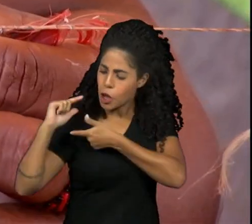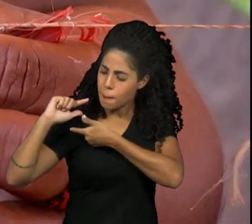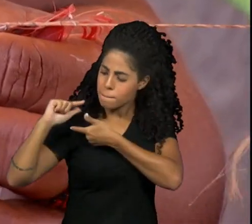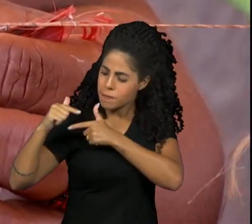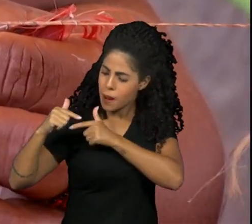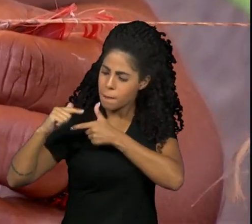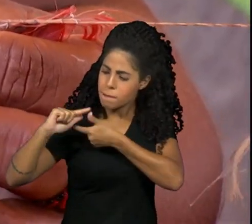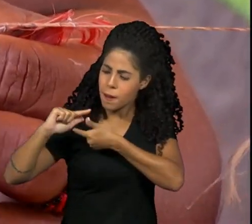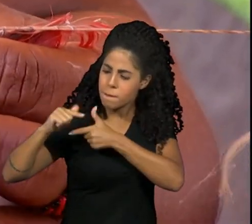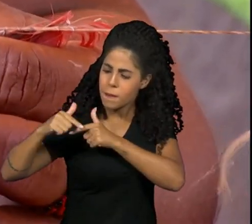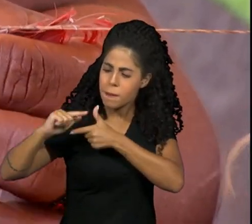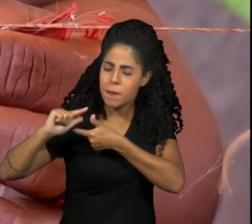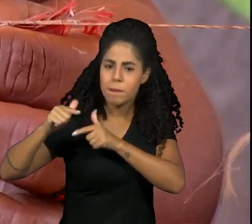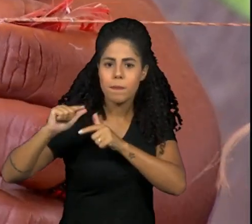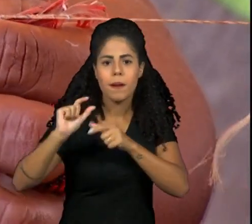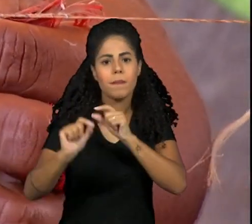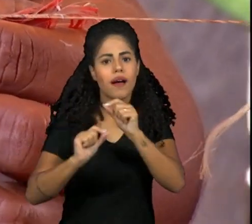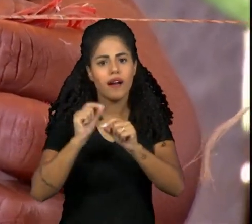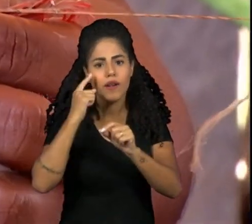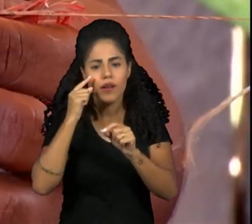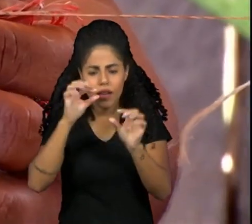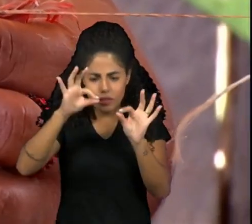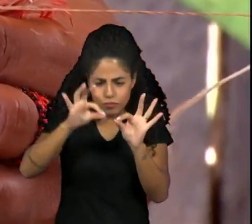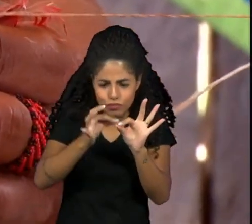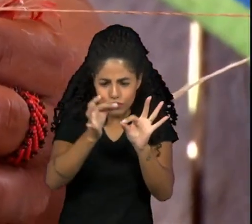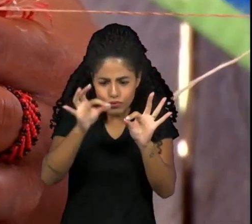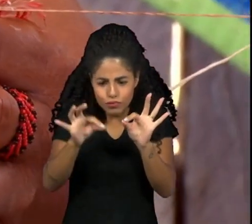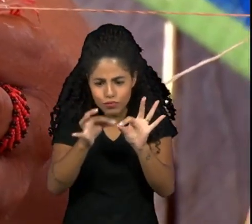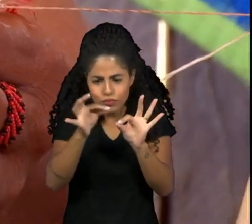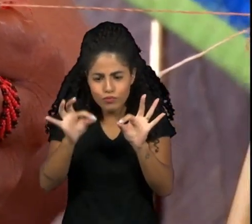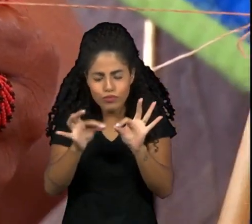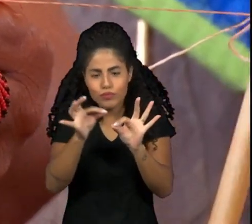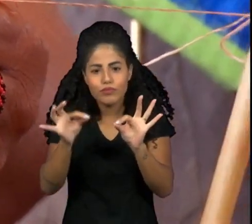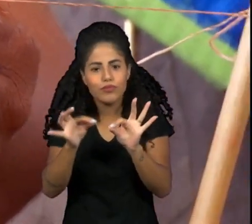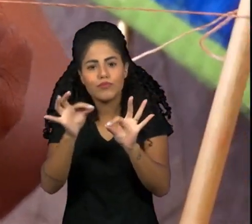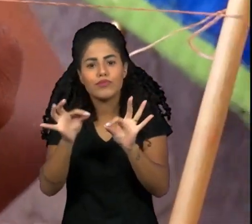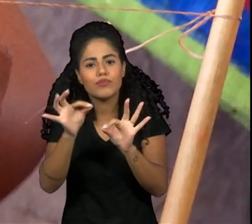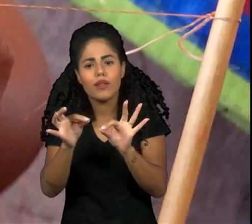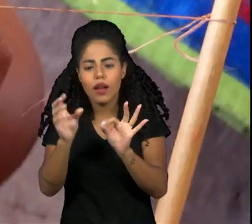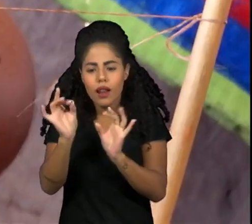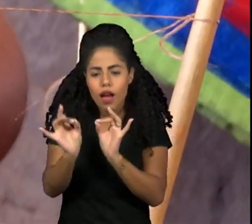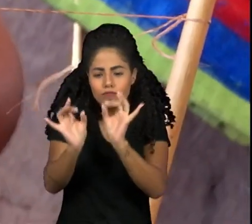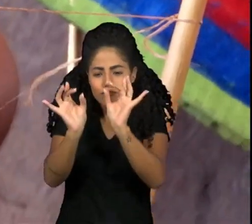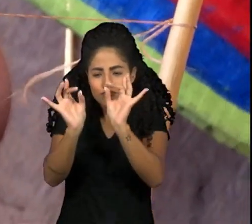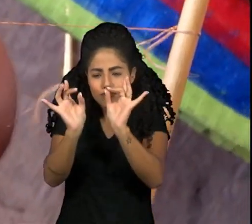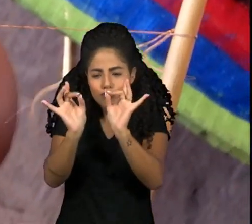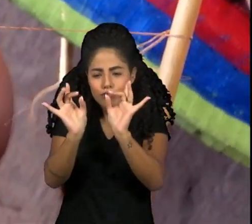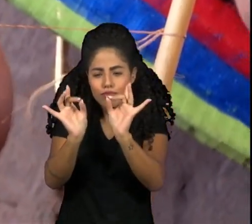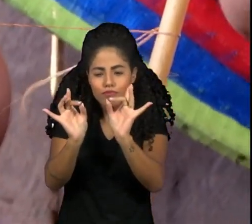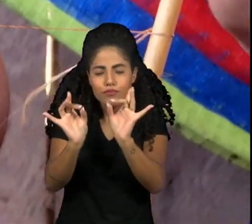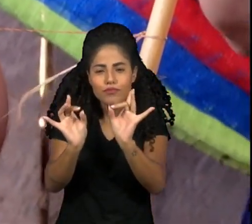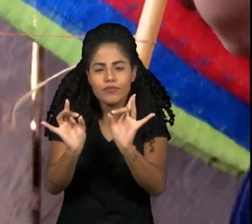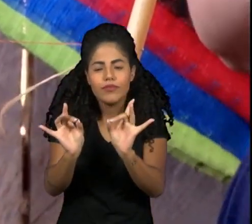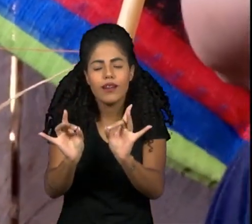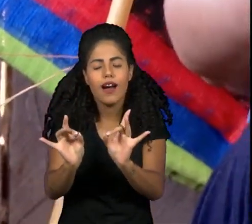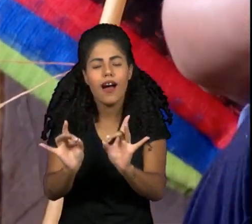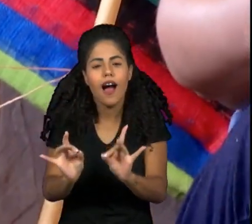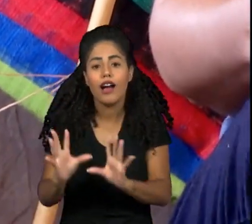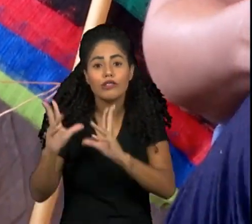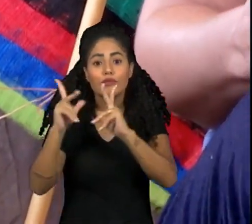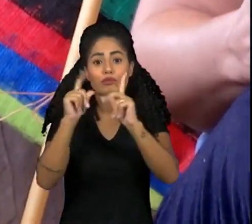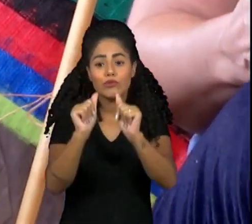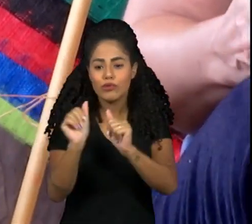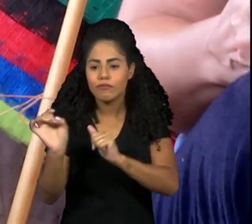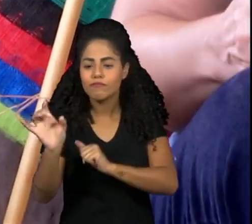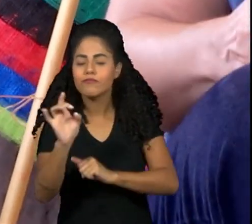renova. A plumária Kaapor tem status de joia por ser um trabalho tão minucioso, tão delicado. As peças que